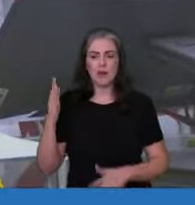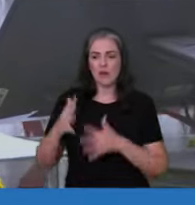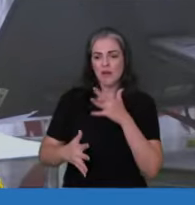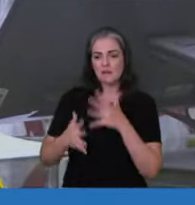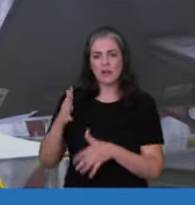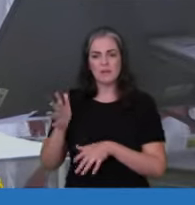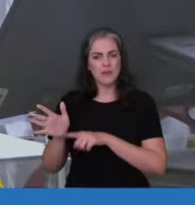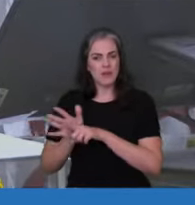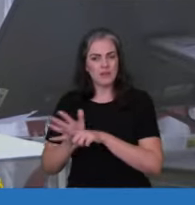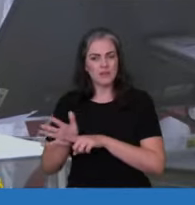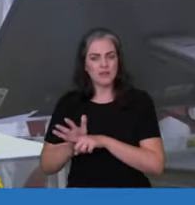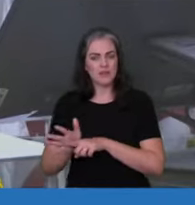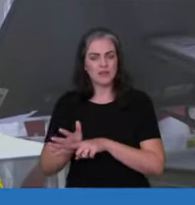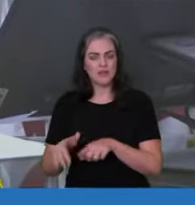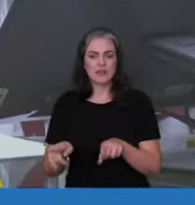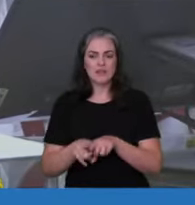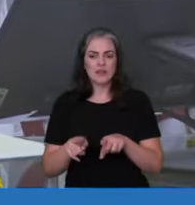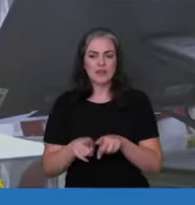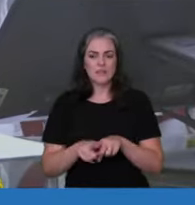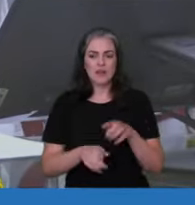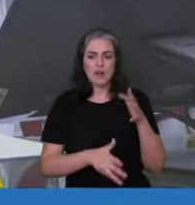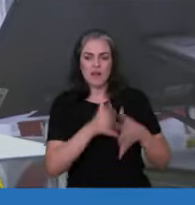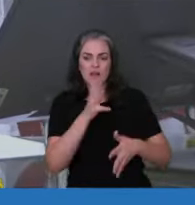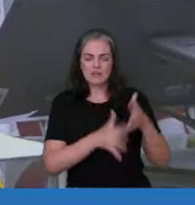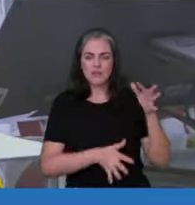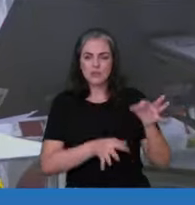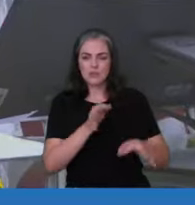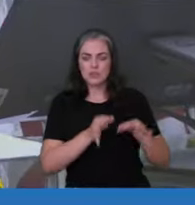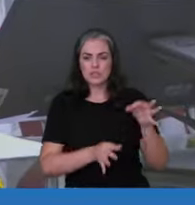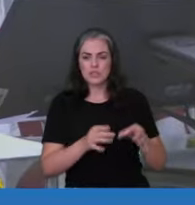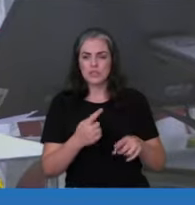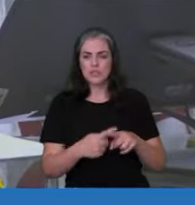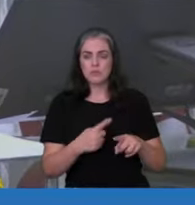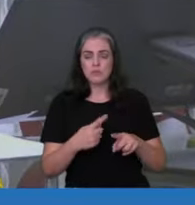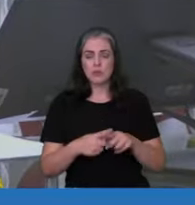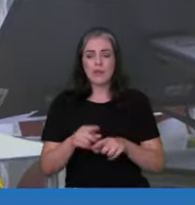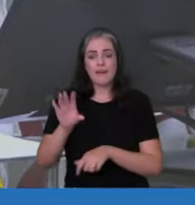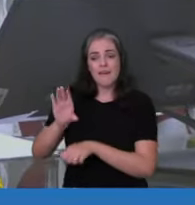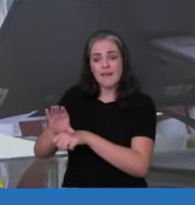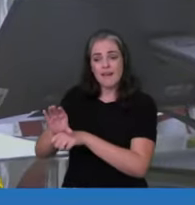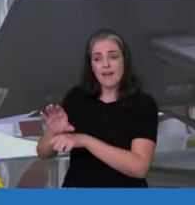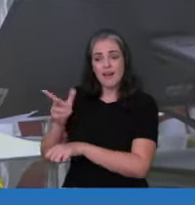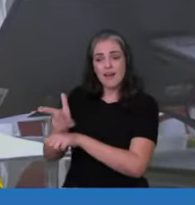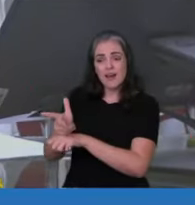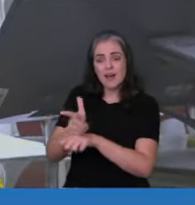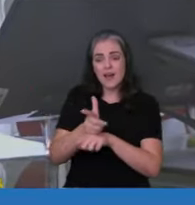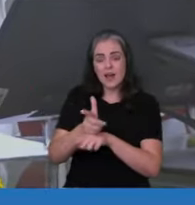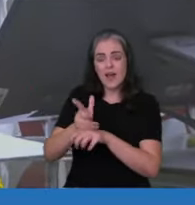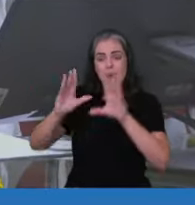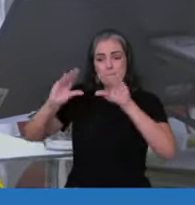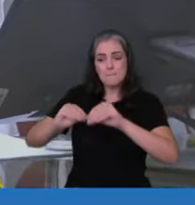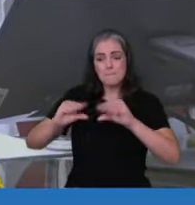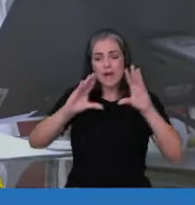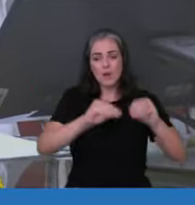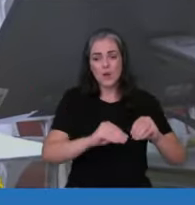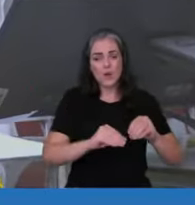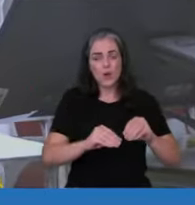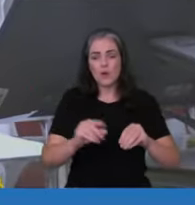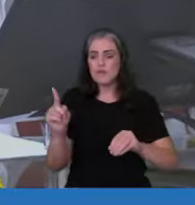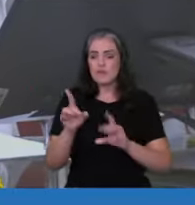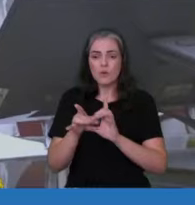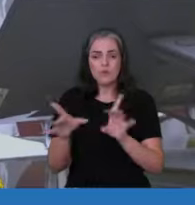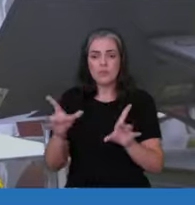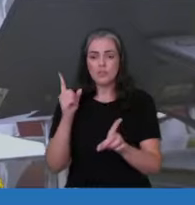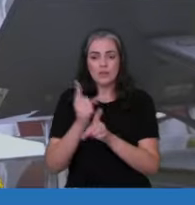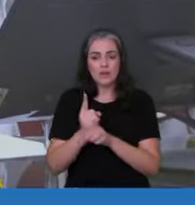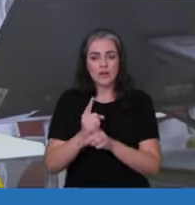que obstruiu a justiça quando apagou as câmeras, quando impediu que se encontrasse o carro do crime.